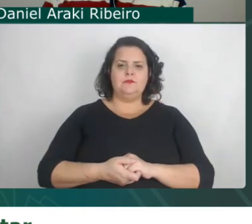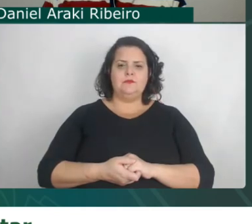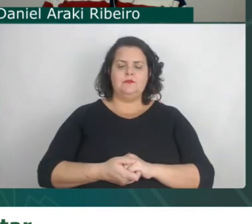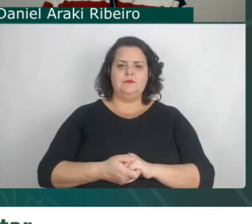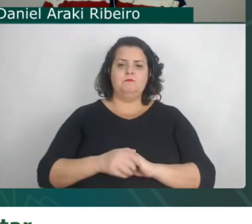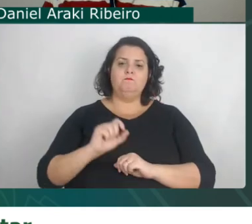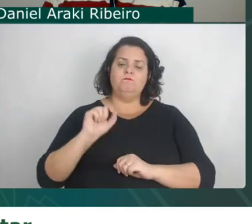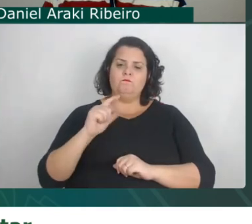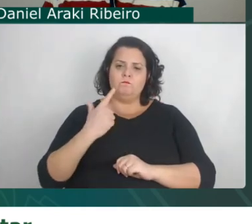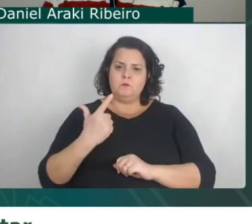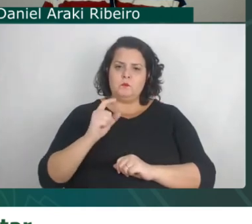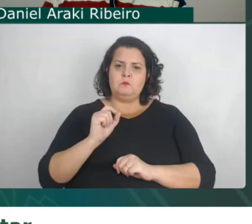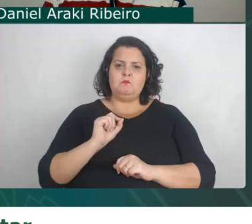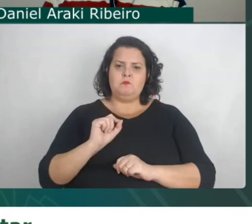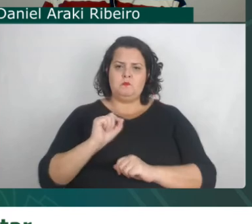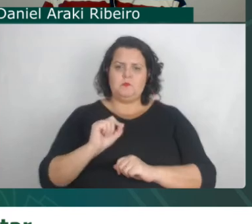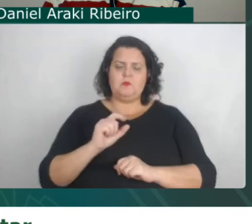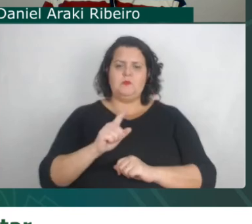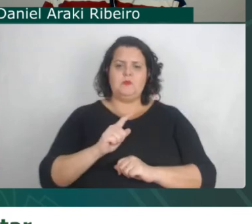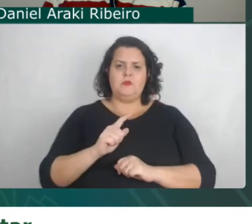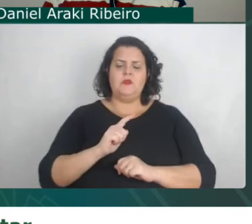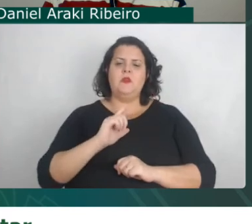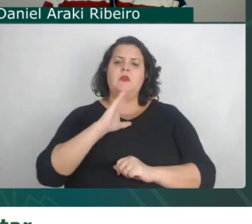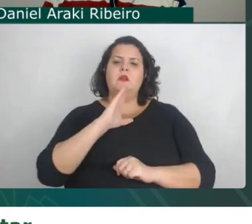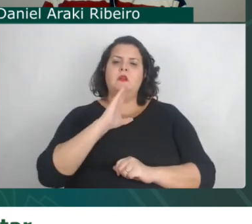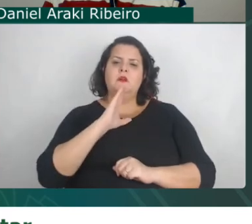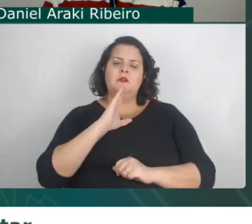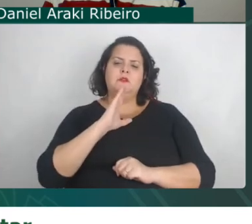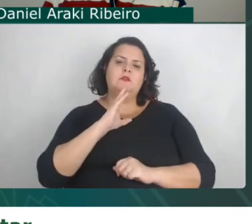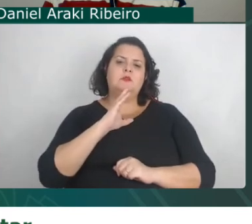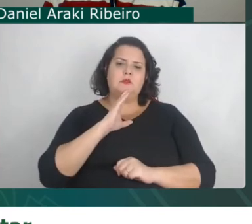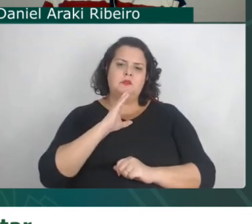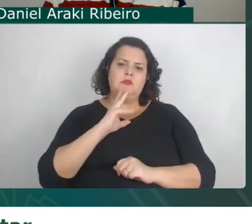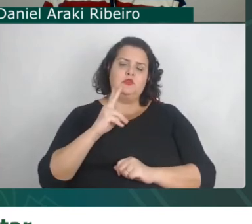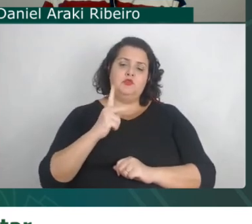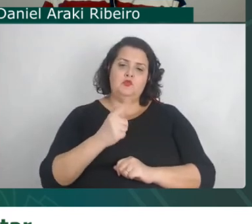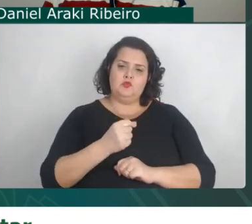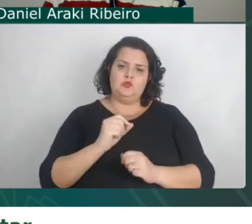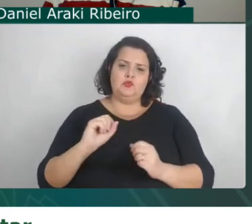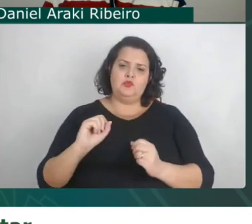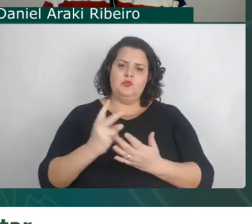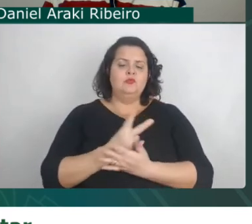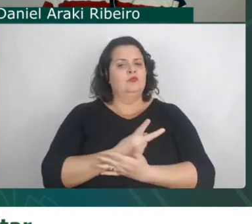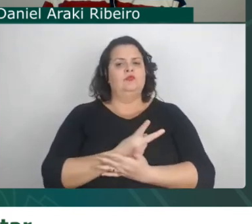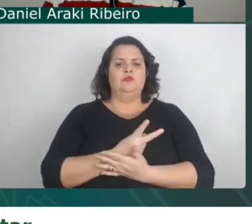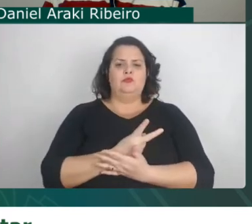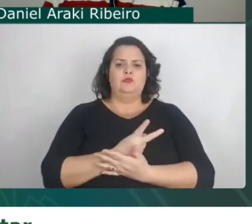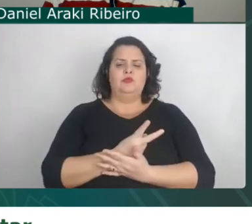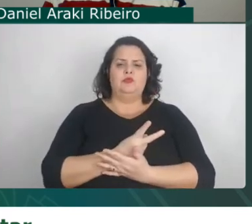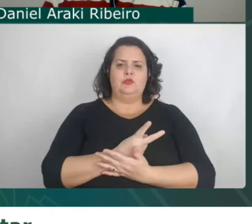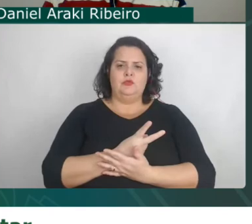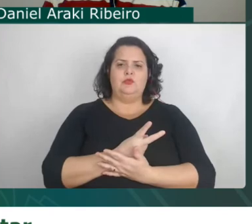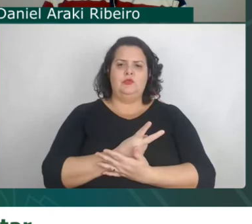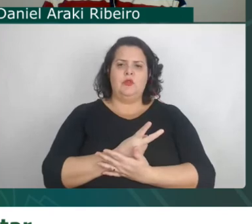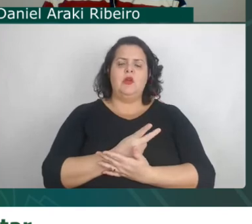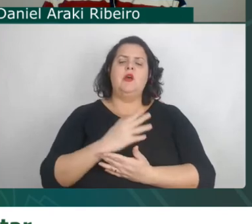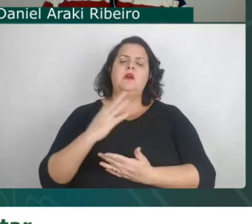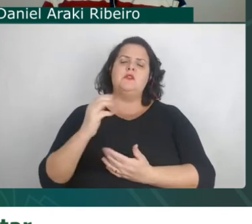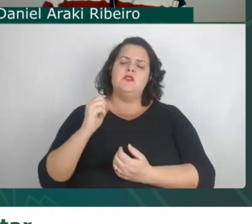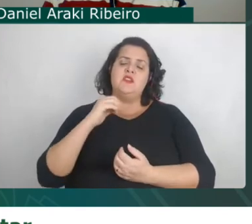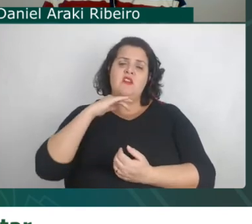evidentemente, se tem o conhecimento de que esses compostos são deletérios à saúde. Mas